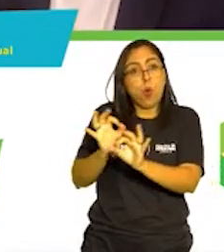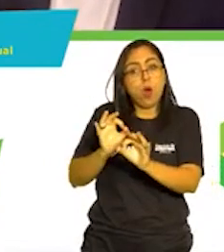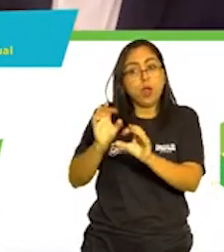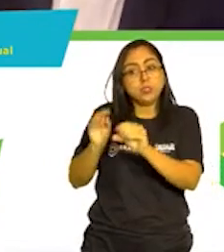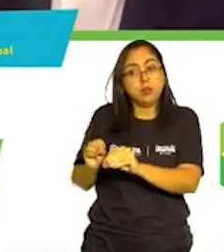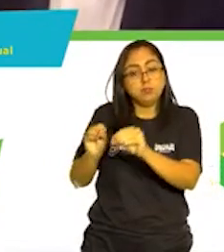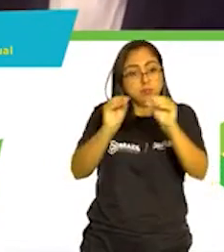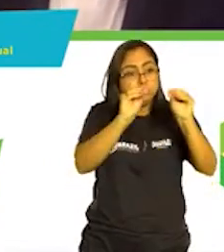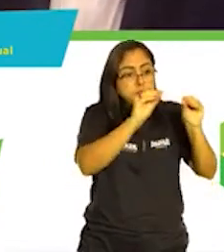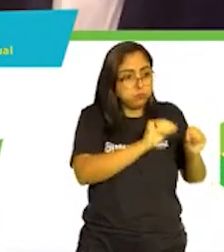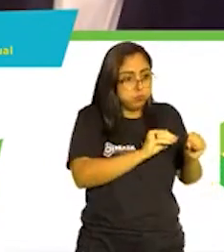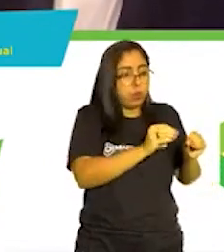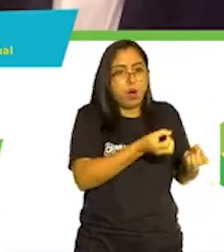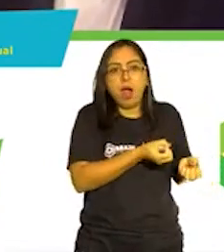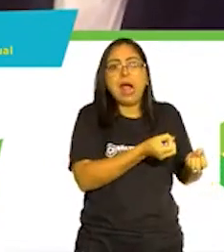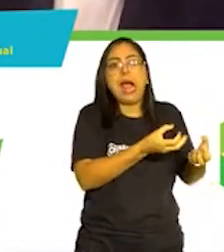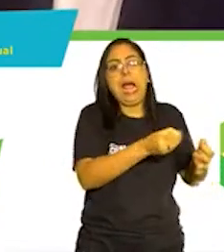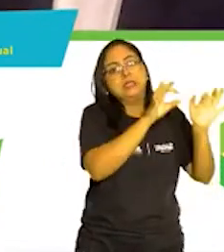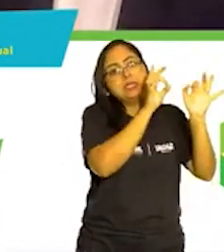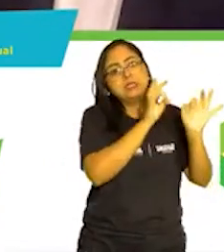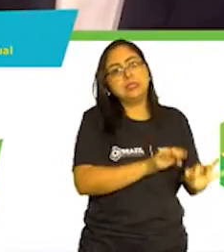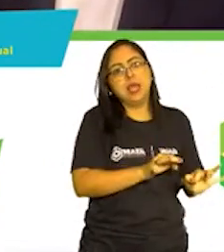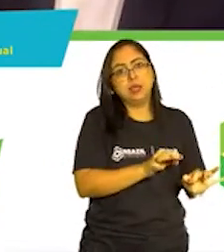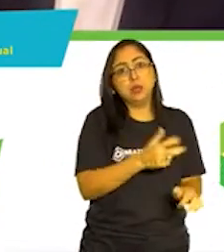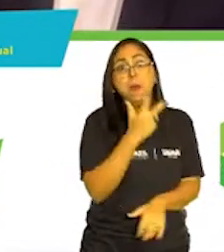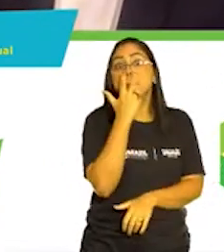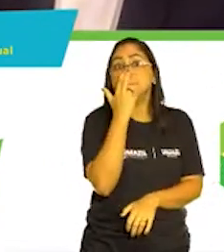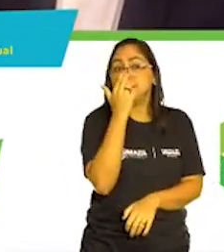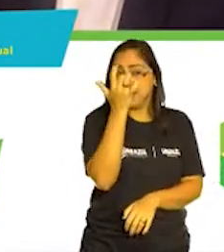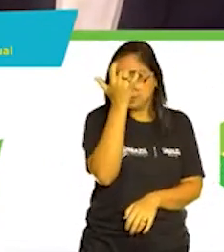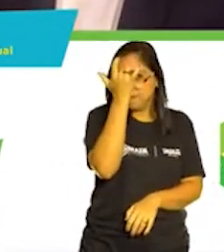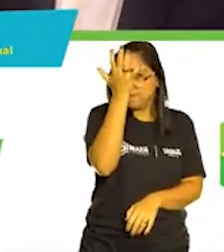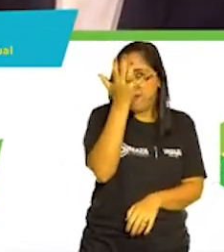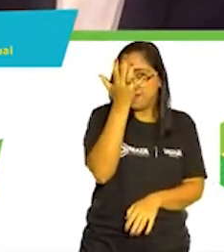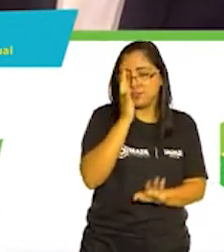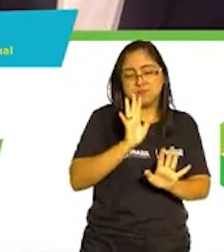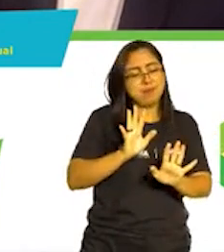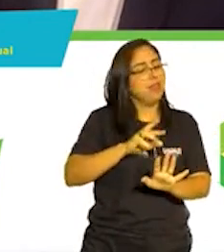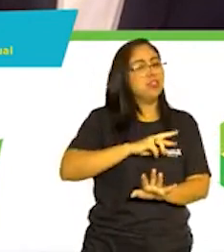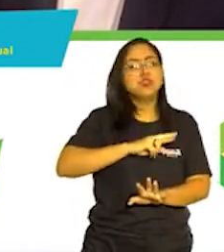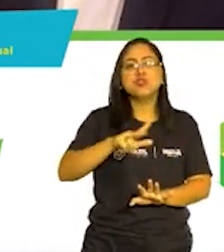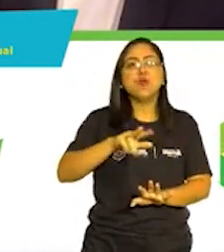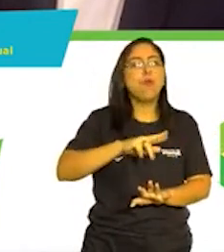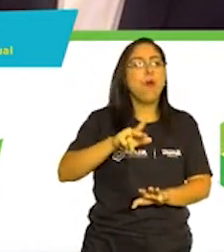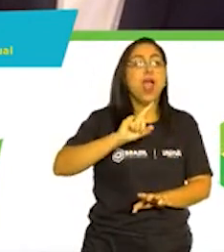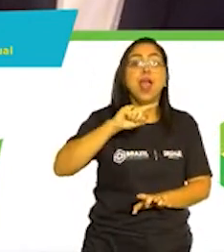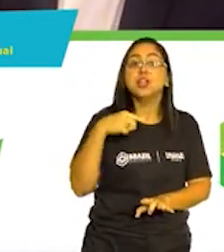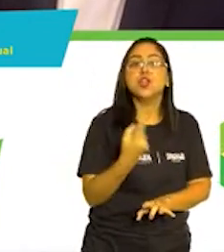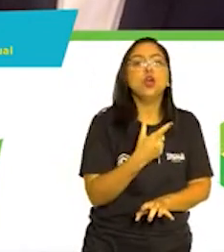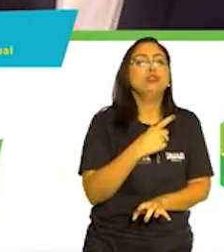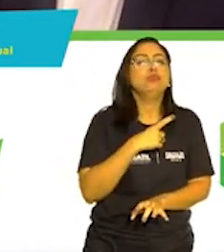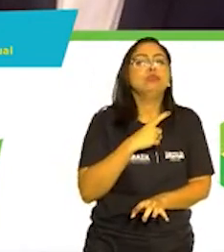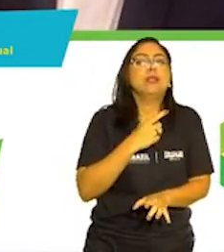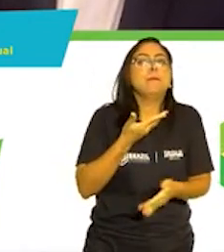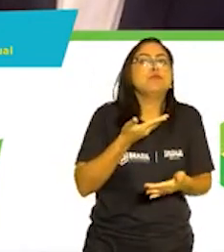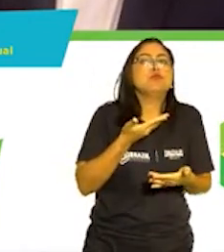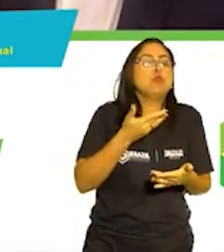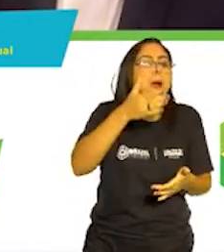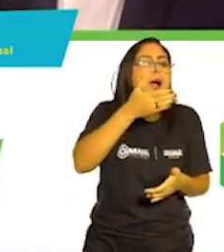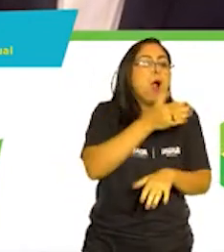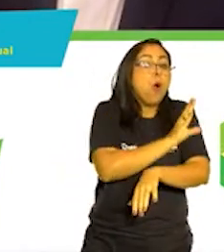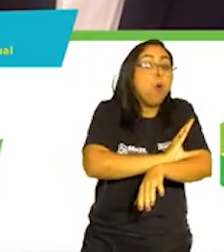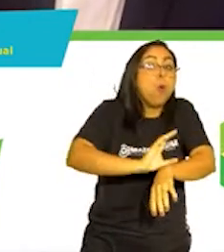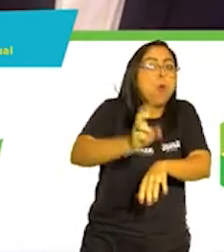que funcionam. Isso parece ser fácil, mas não é. A gente não tem no Brasil a cultura de avaliação de política pública. É algo muito incipiente, é